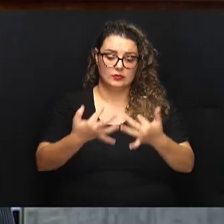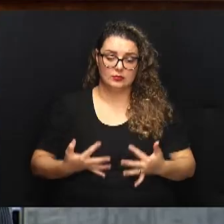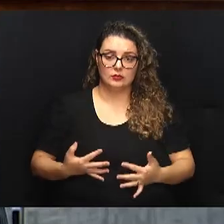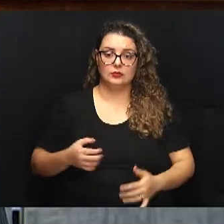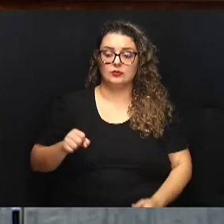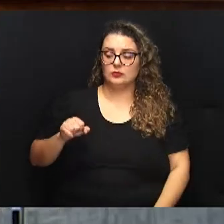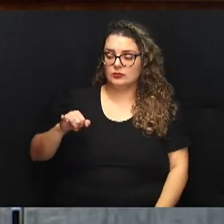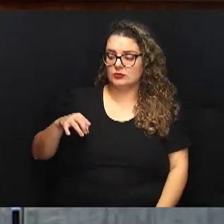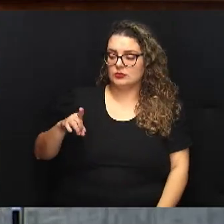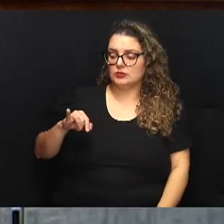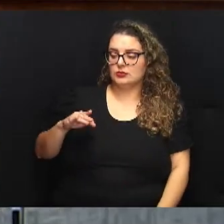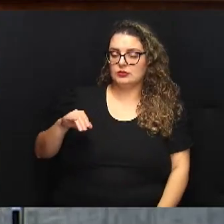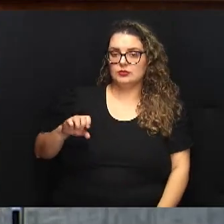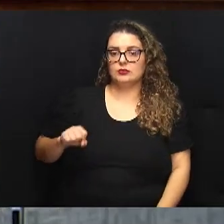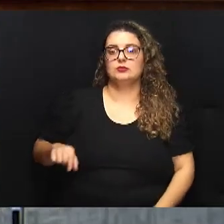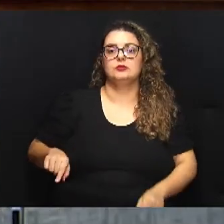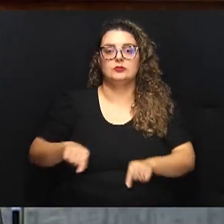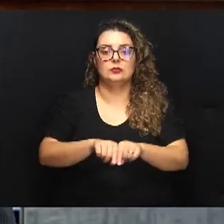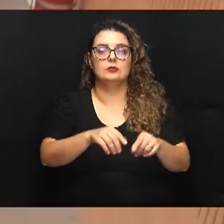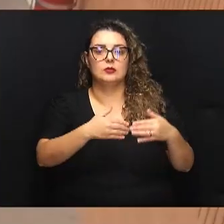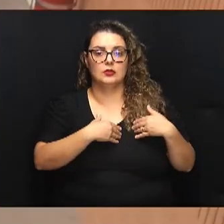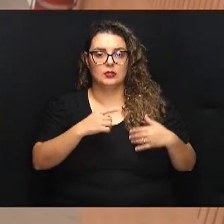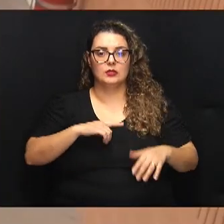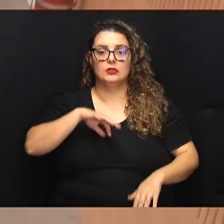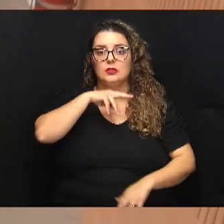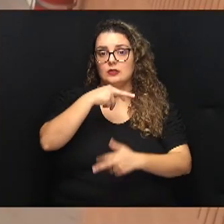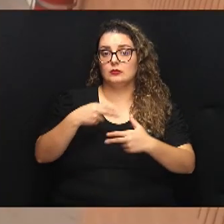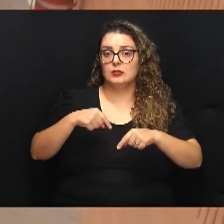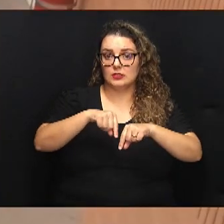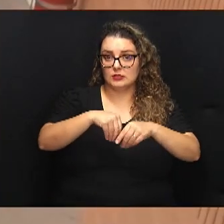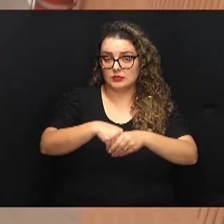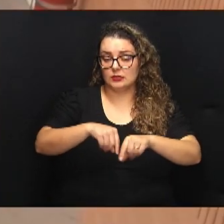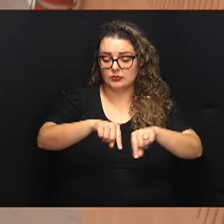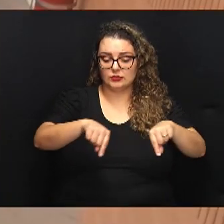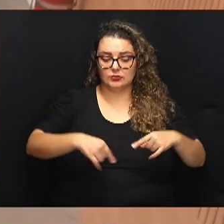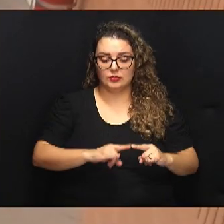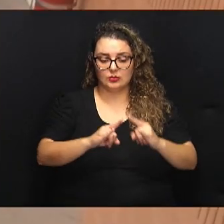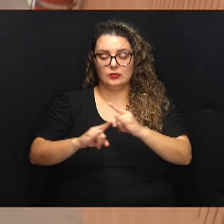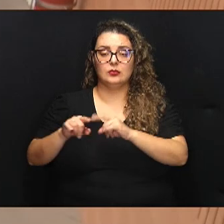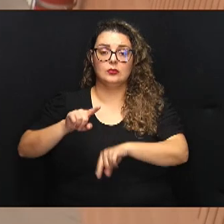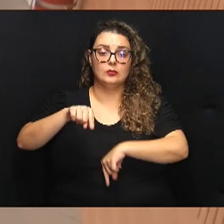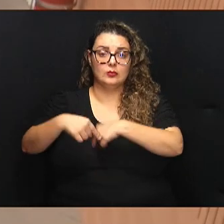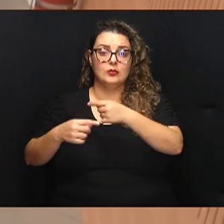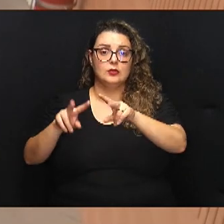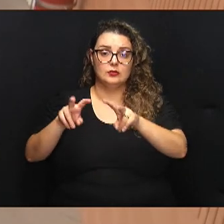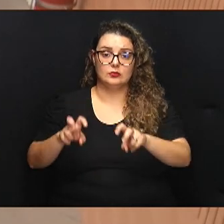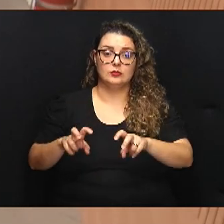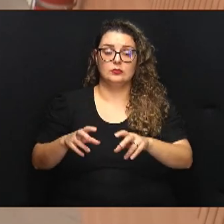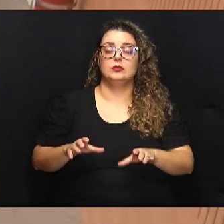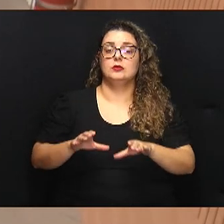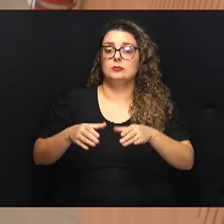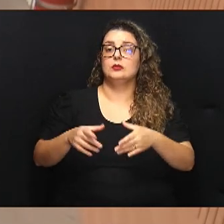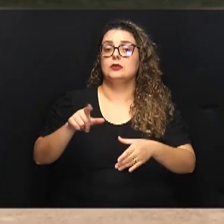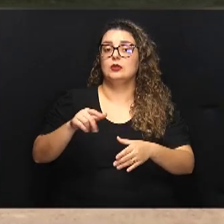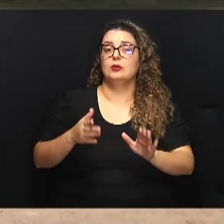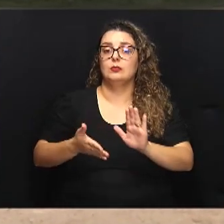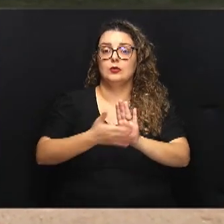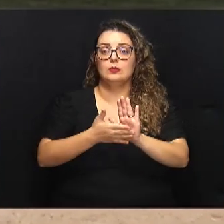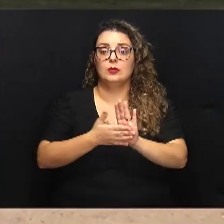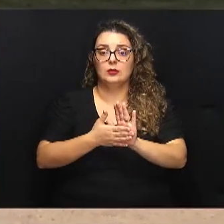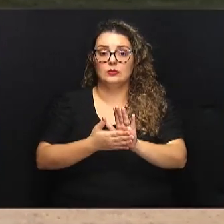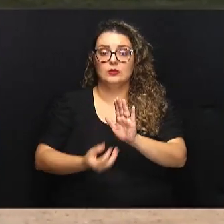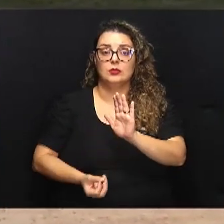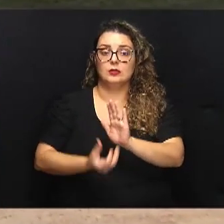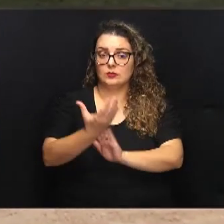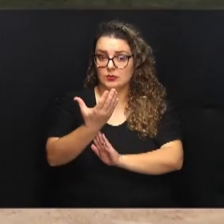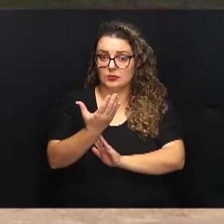síndicos e também os tutores que têm animais em condomínio. Outro tema relevante abordado pela comissão foi a proposta de